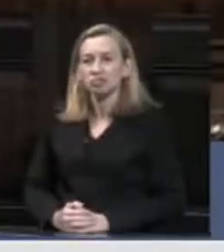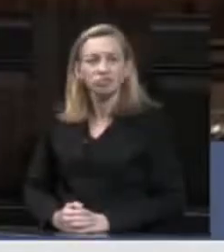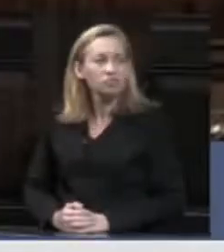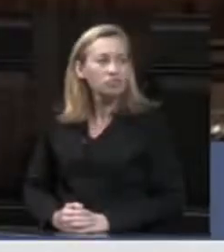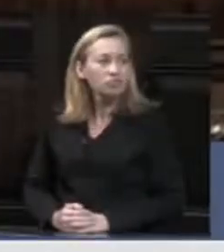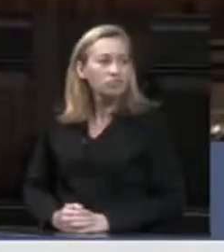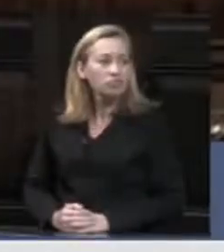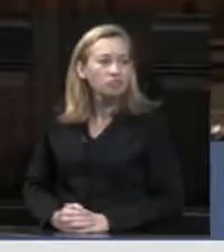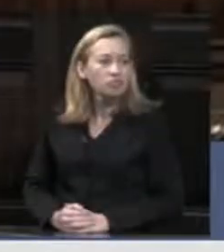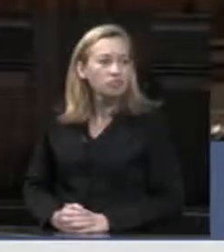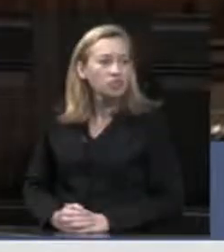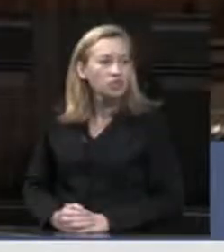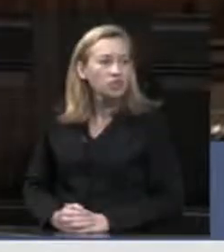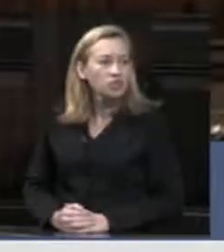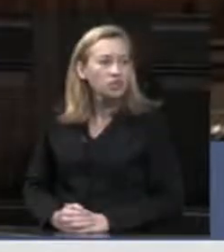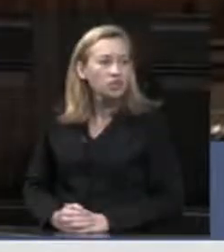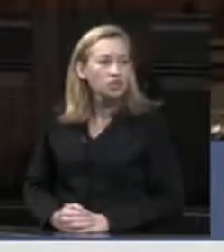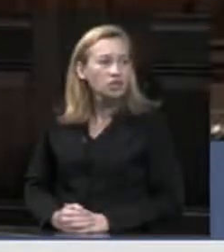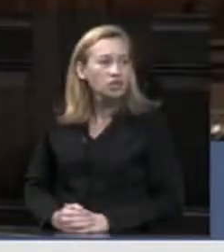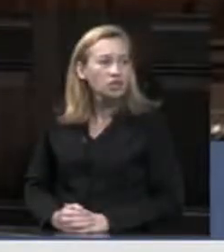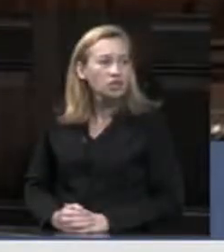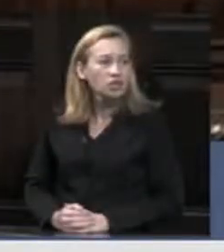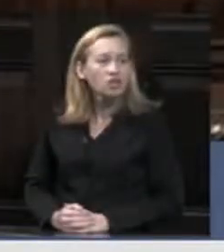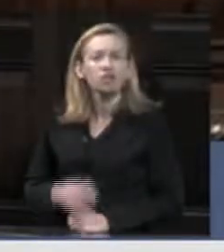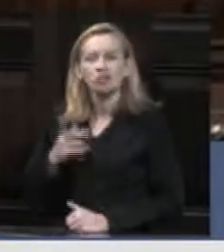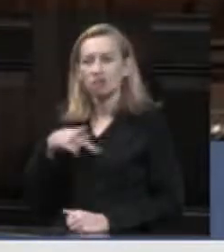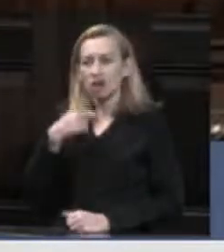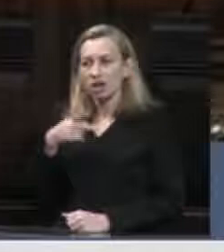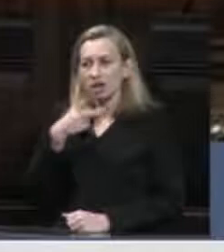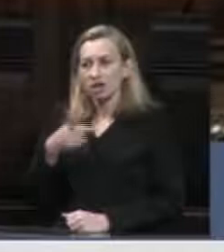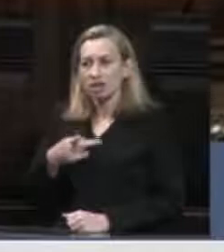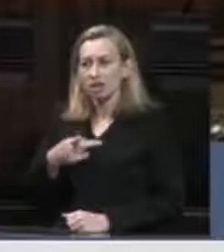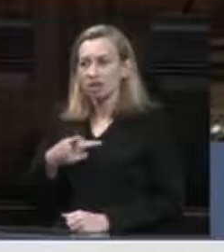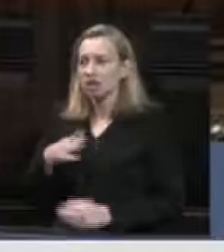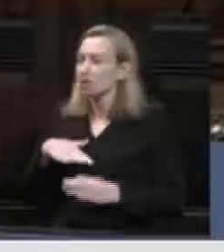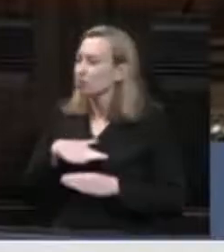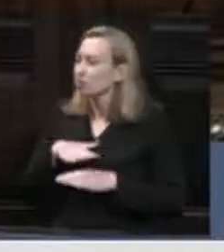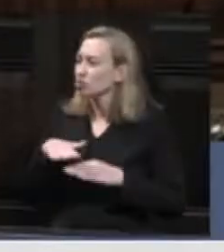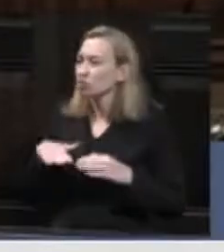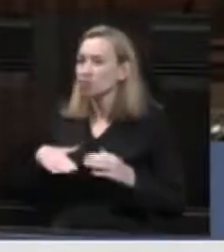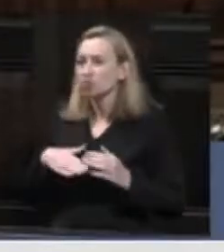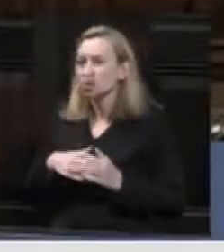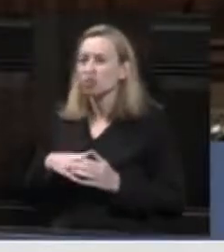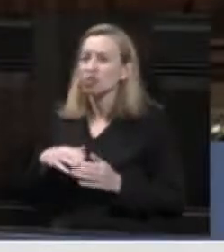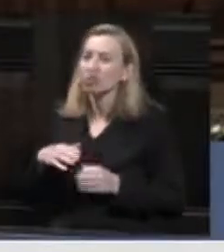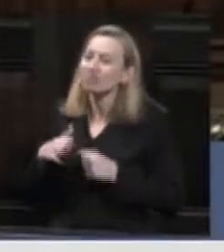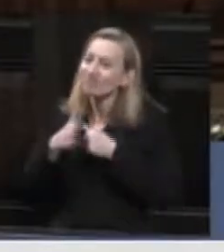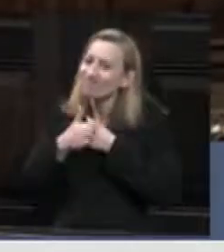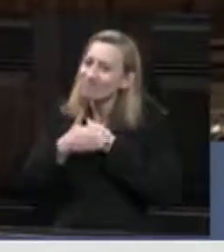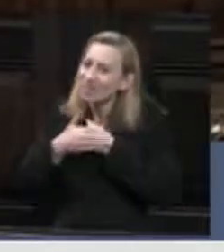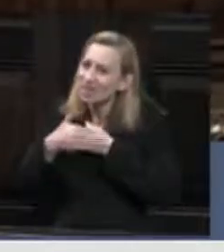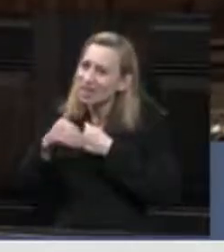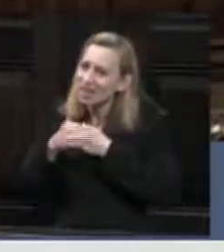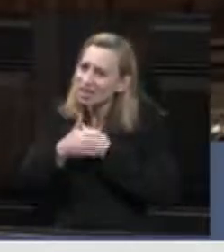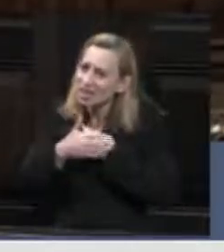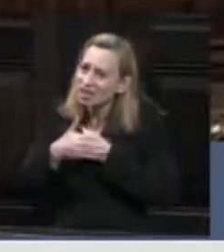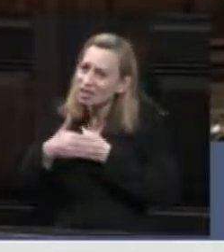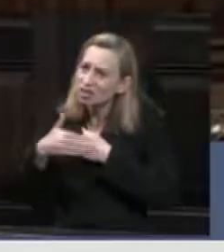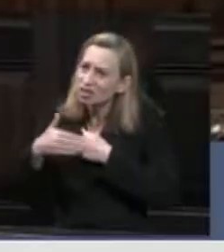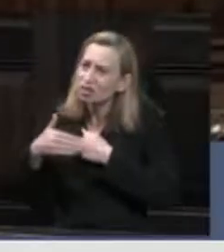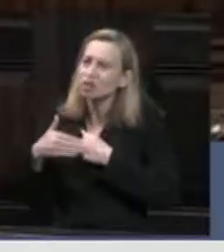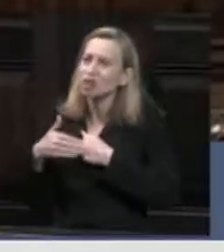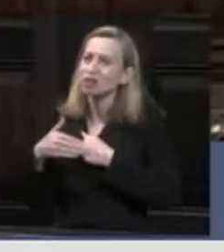do desmonte do Estado de Direito no Brasil, transmitir aqui toda a minha solidariedade renovada, não apenas à